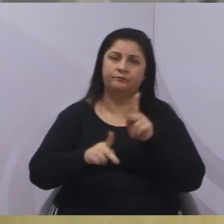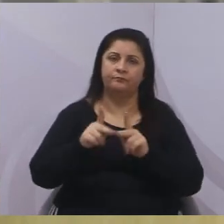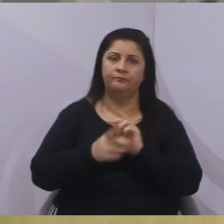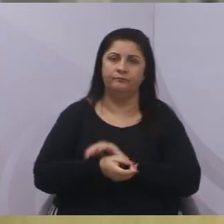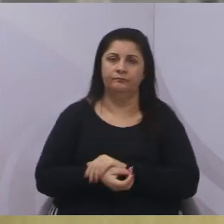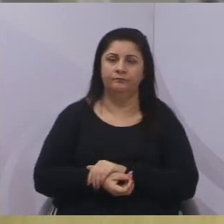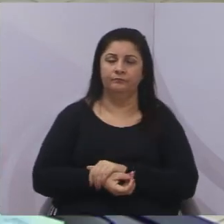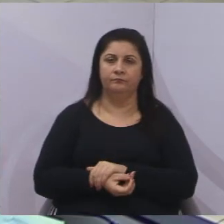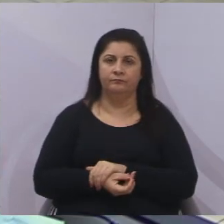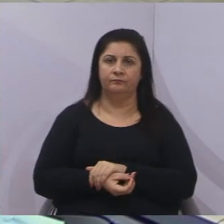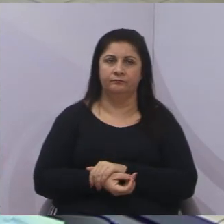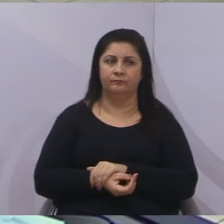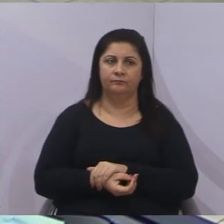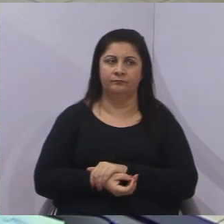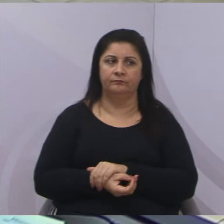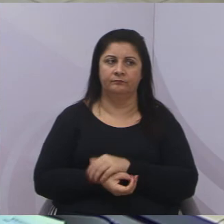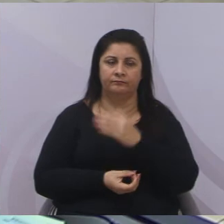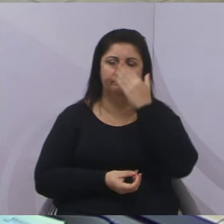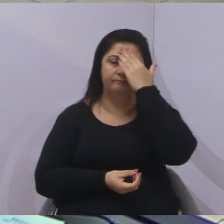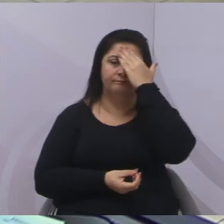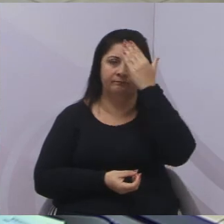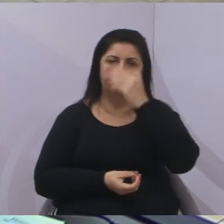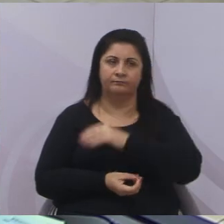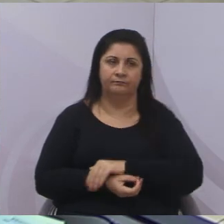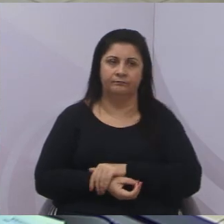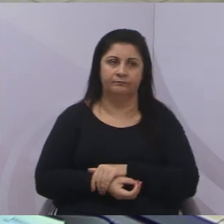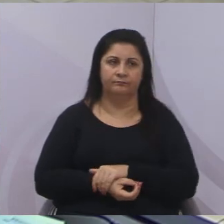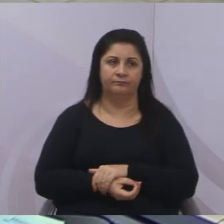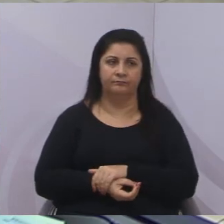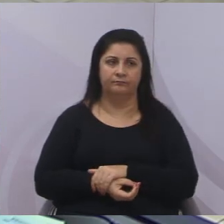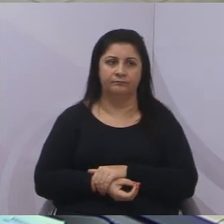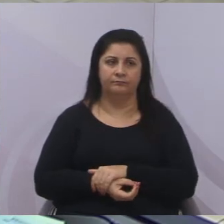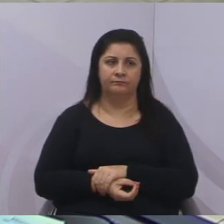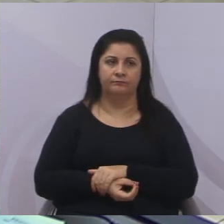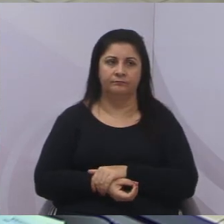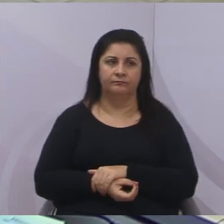desassistida. Obrigado pela explicação.